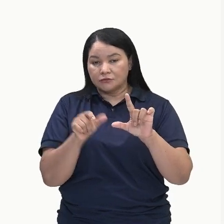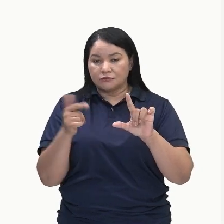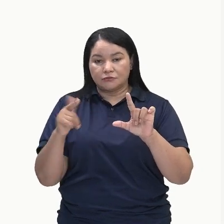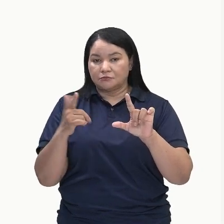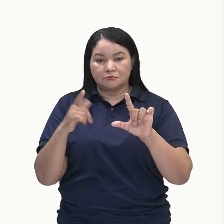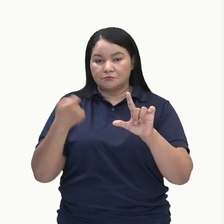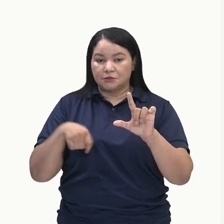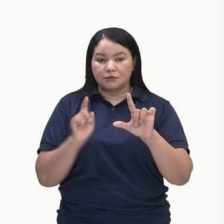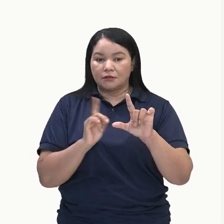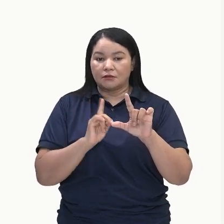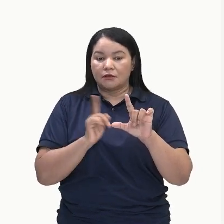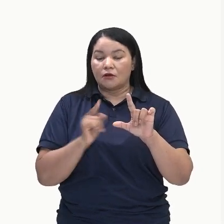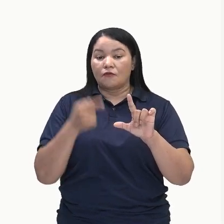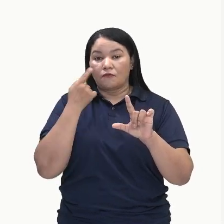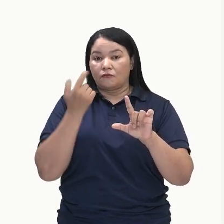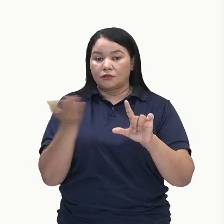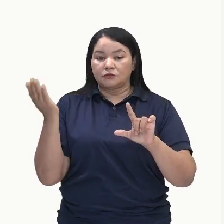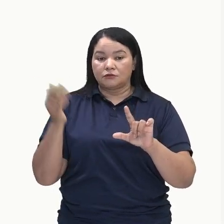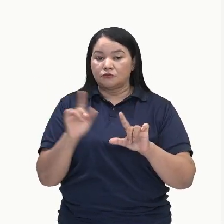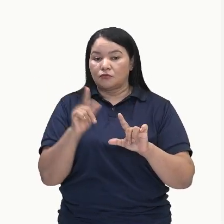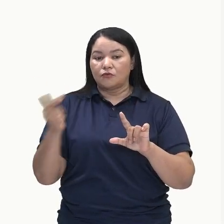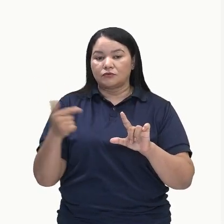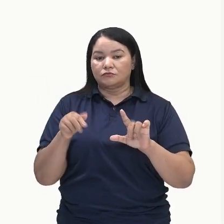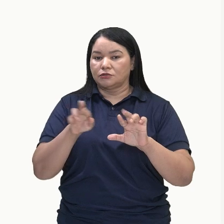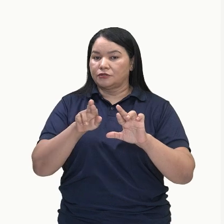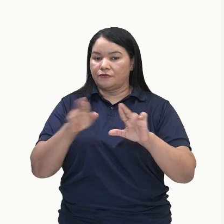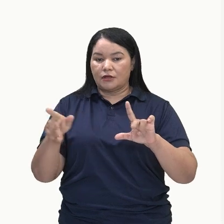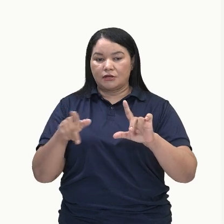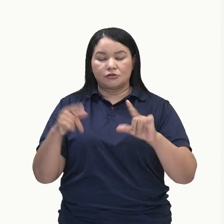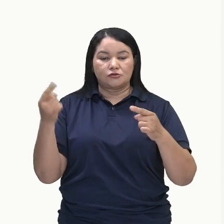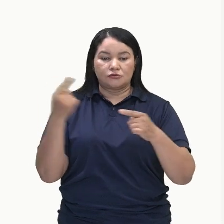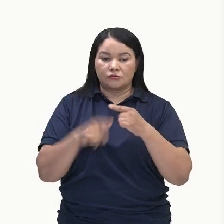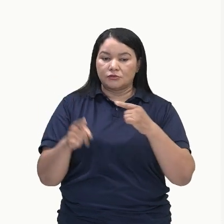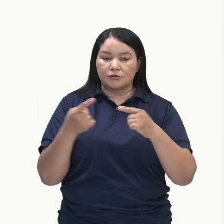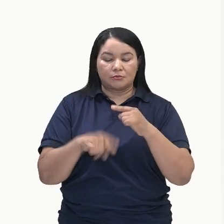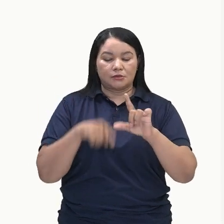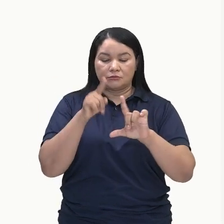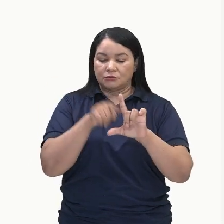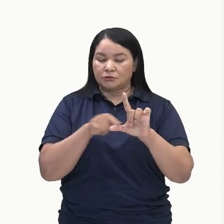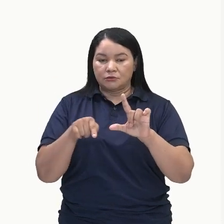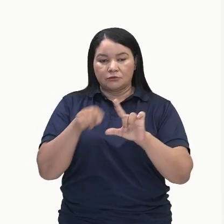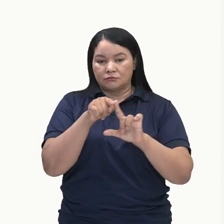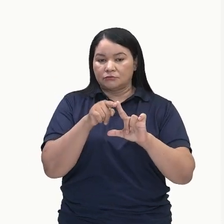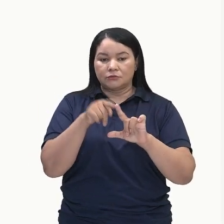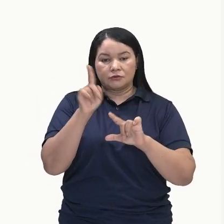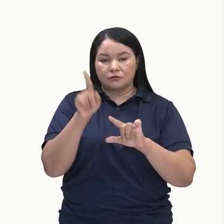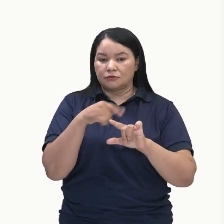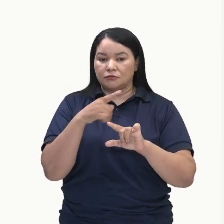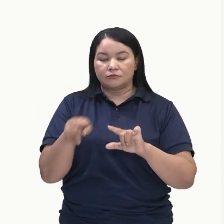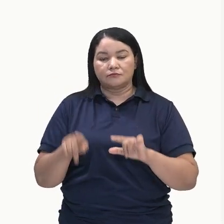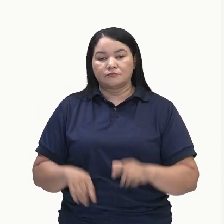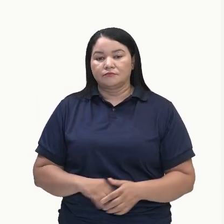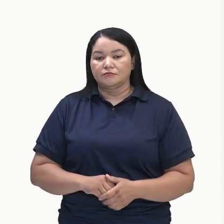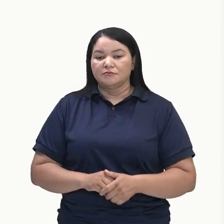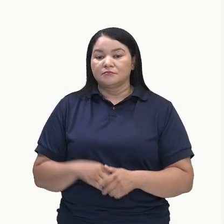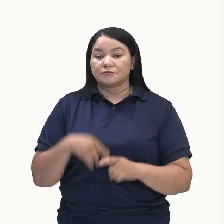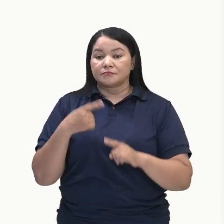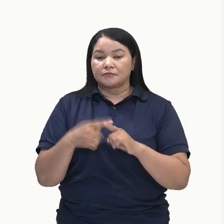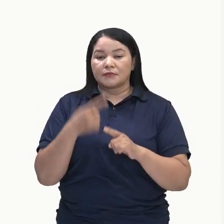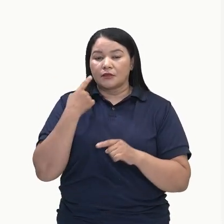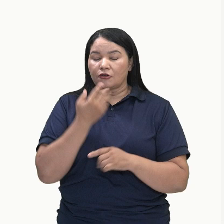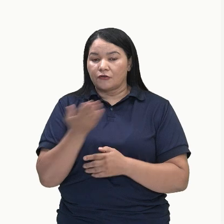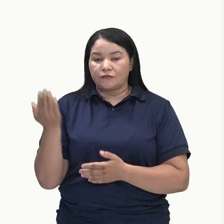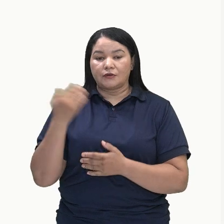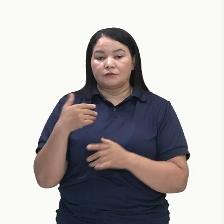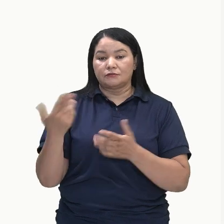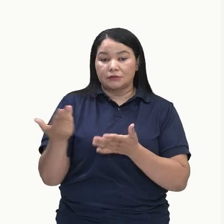no polígono como esta aqui. Não pode ser, esta figura não é um polígono. Se você viu um desenho